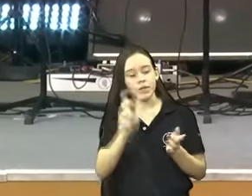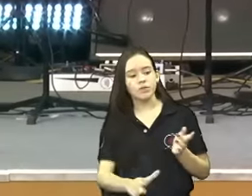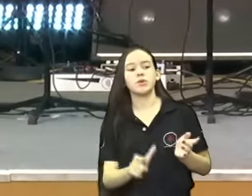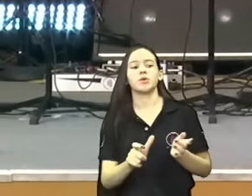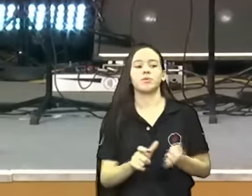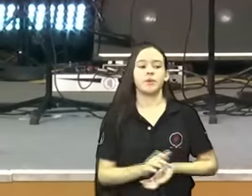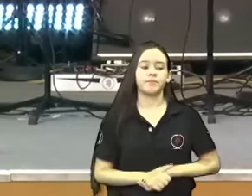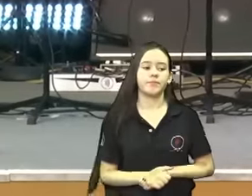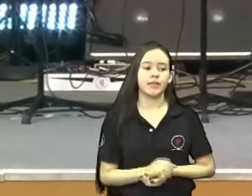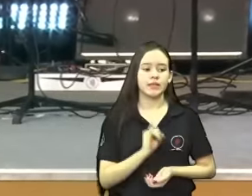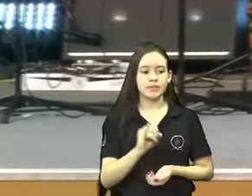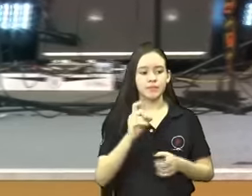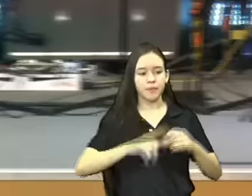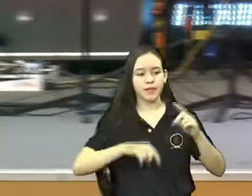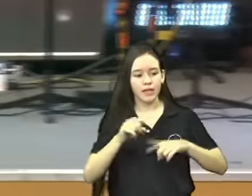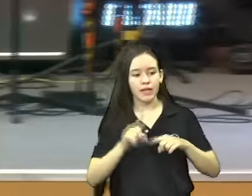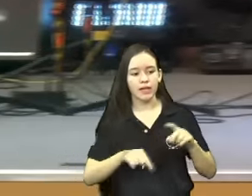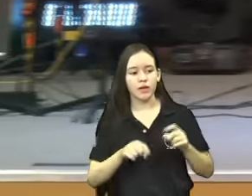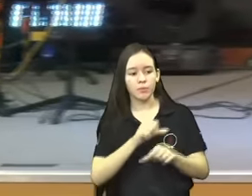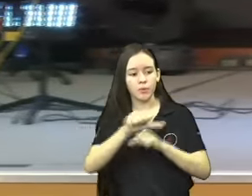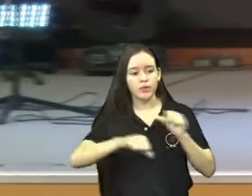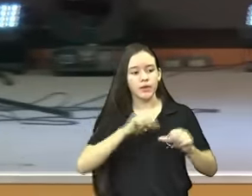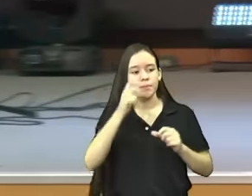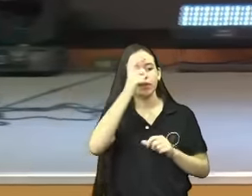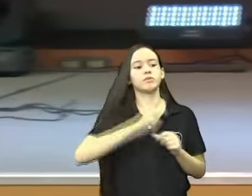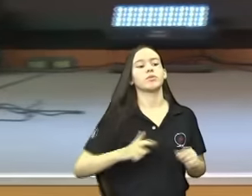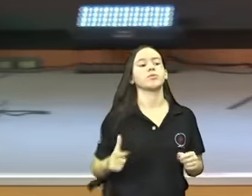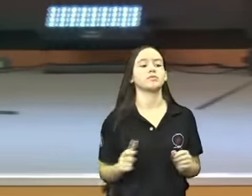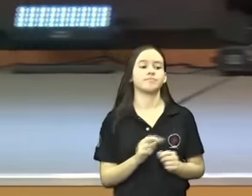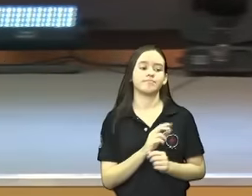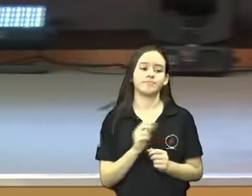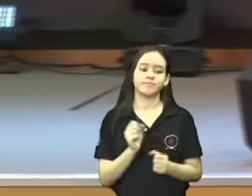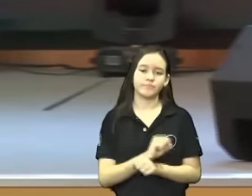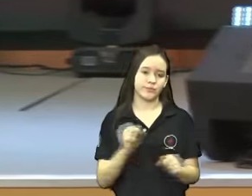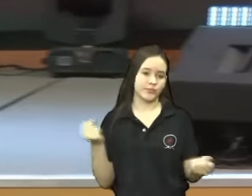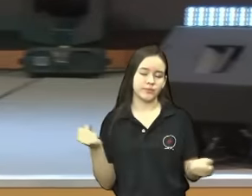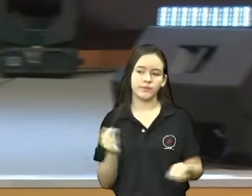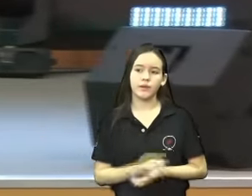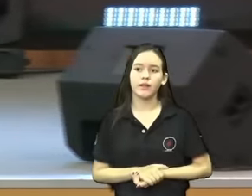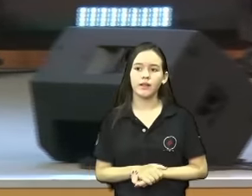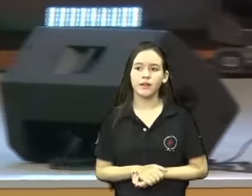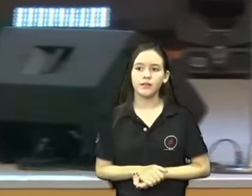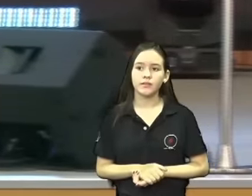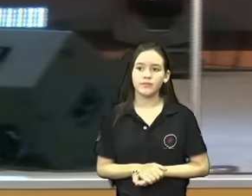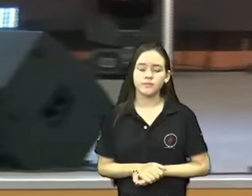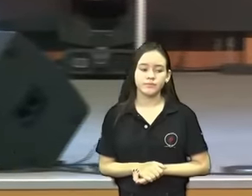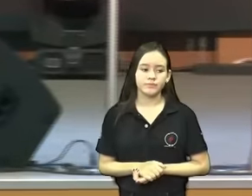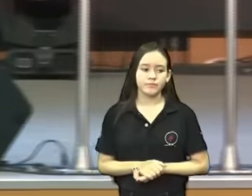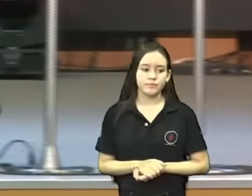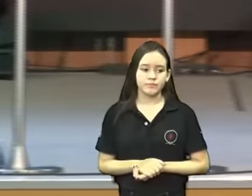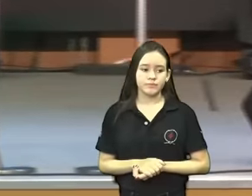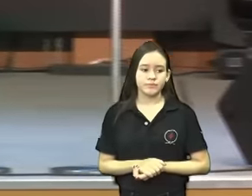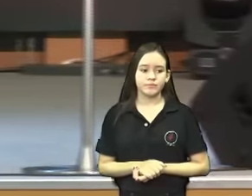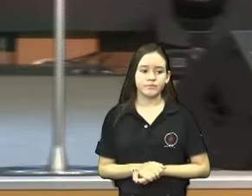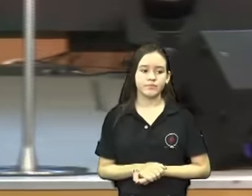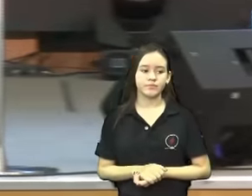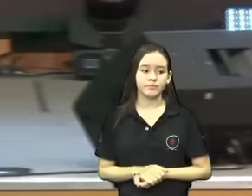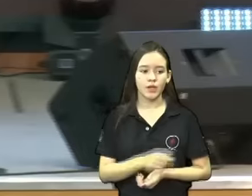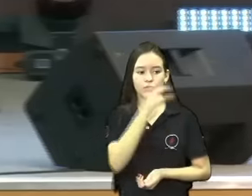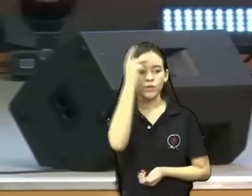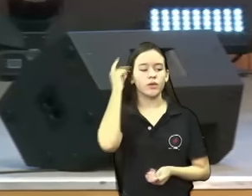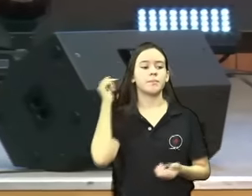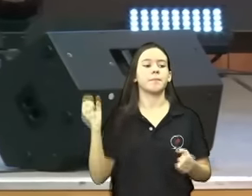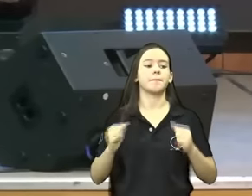pessoas que já não forem essência e isso é o massacre dos Poderosos sobre os indefesos